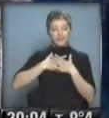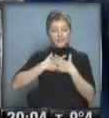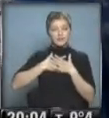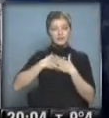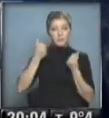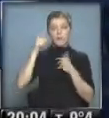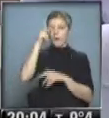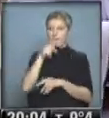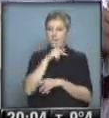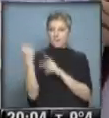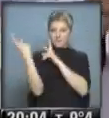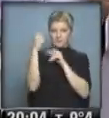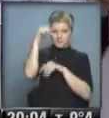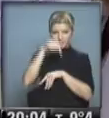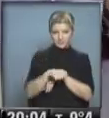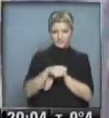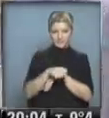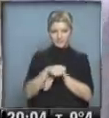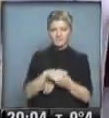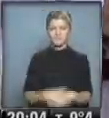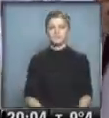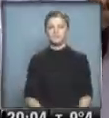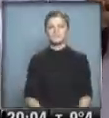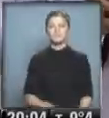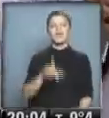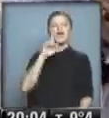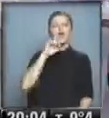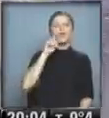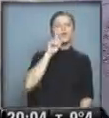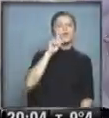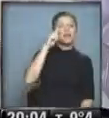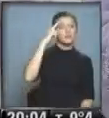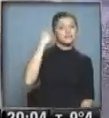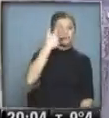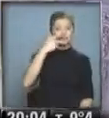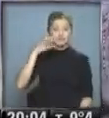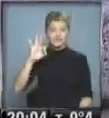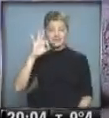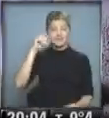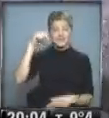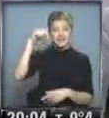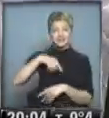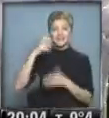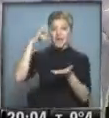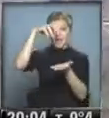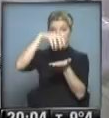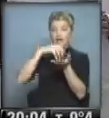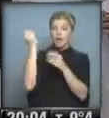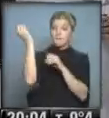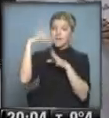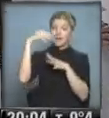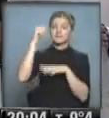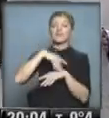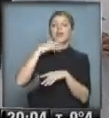com a bênção do Papa para abençoar todos nós. Em julho de 1930, Pio XI la declarou a Aparecida patrona de